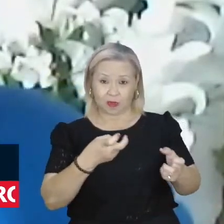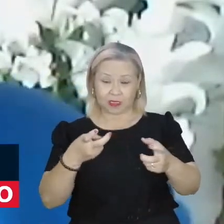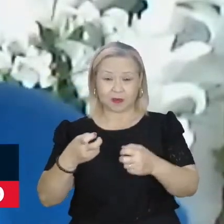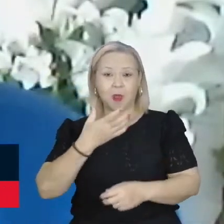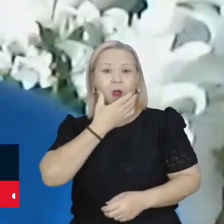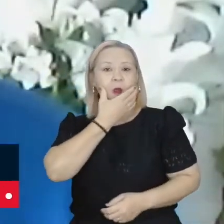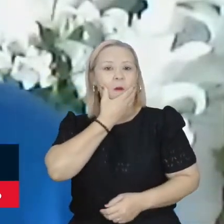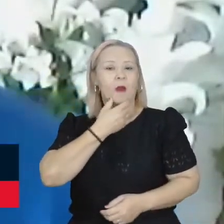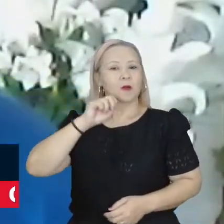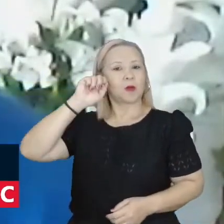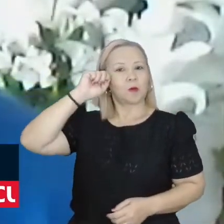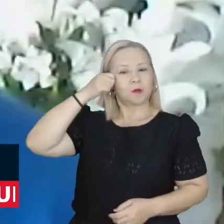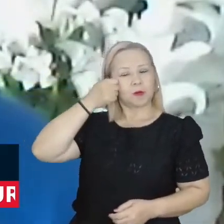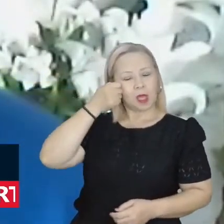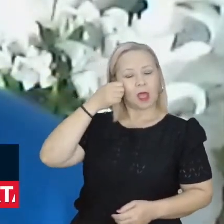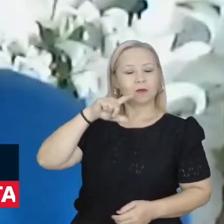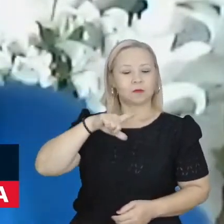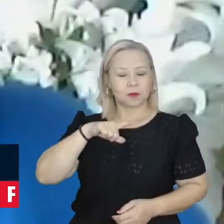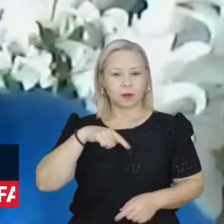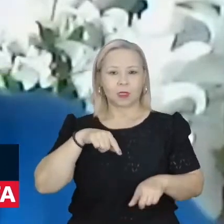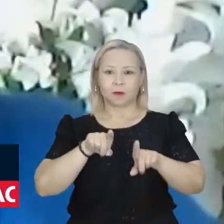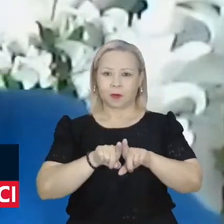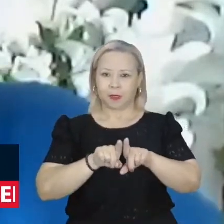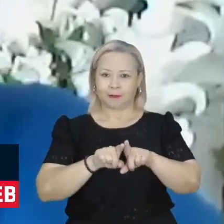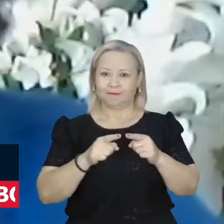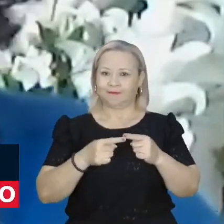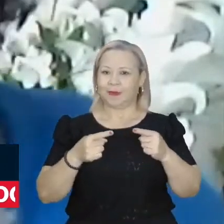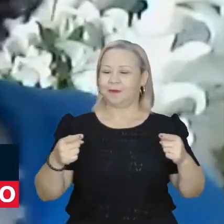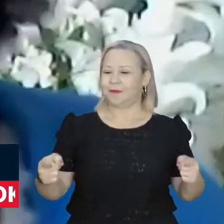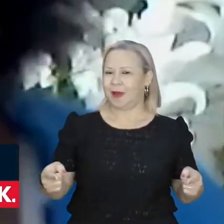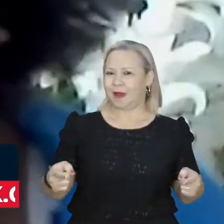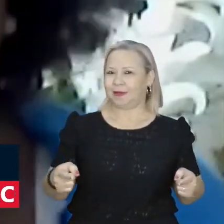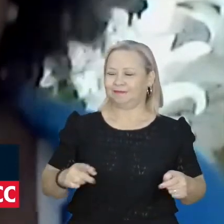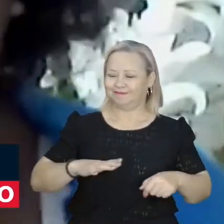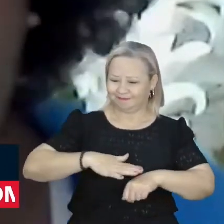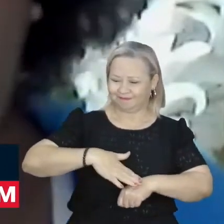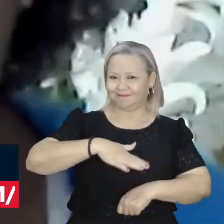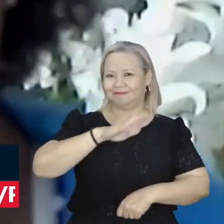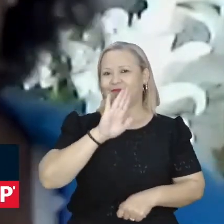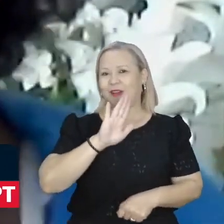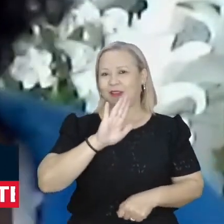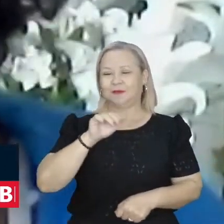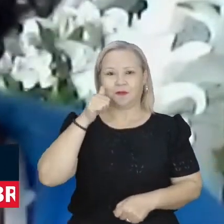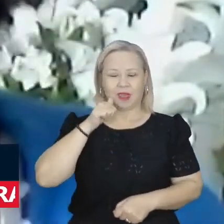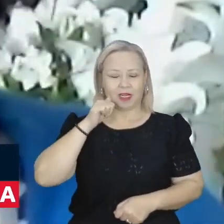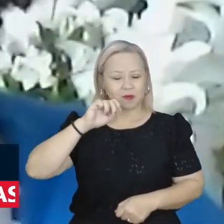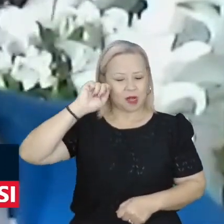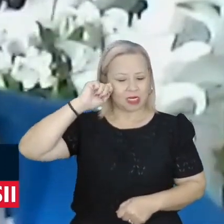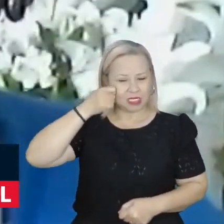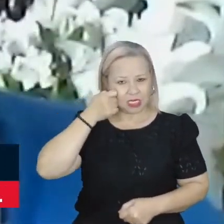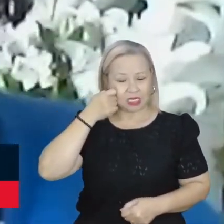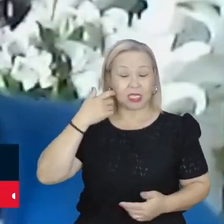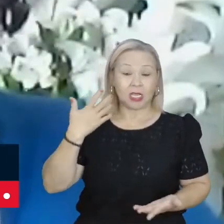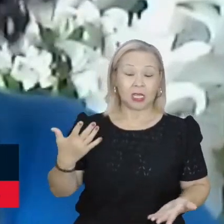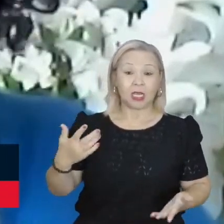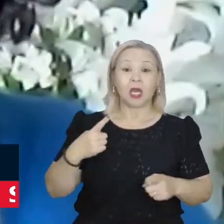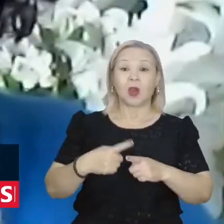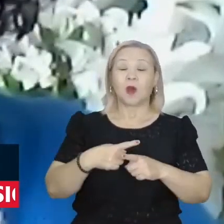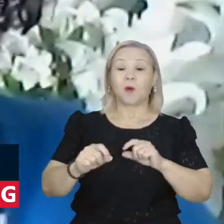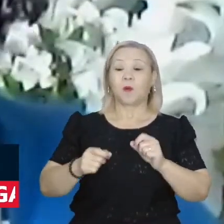haja um investimento com esse recorte racial. Não é que as outras não